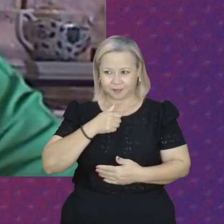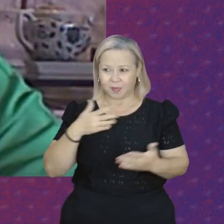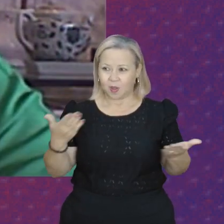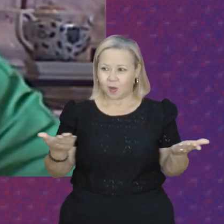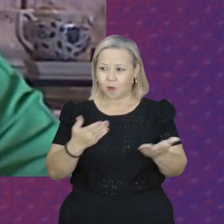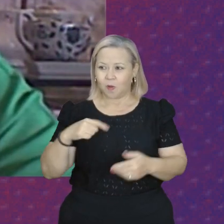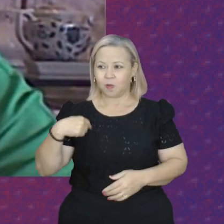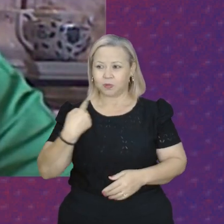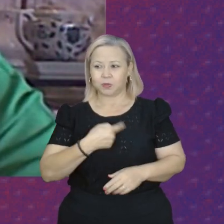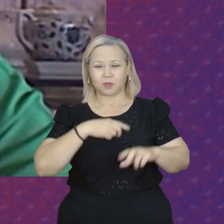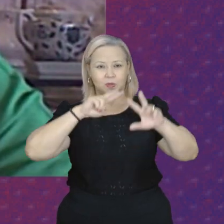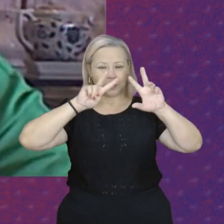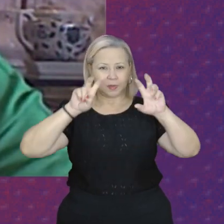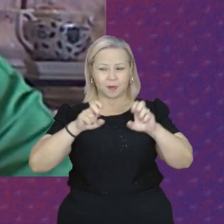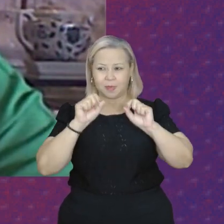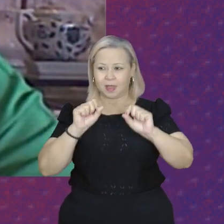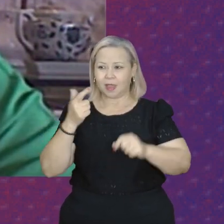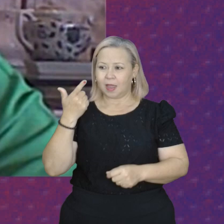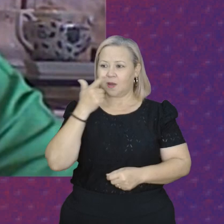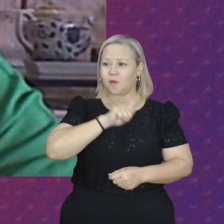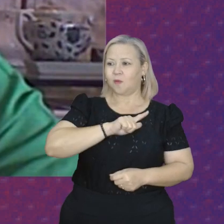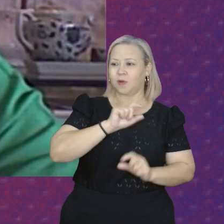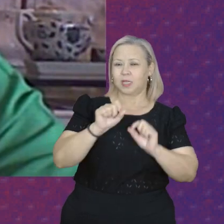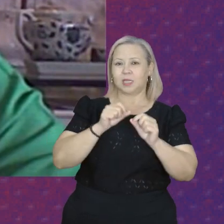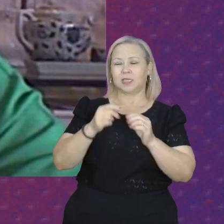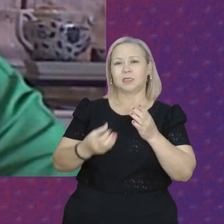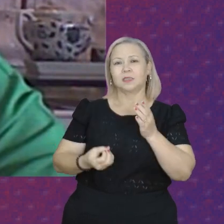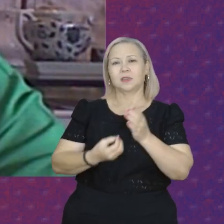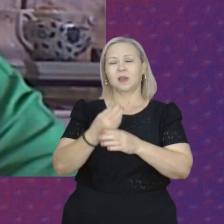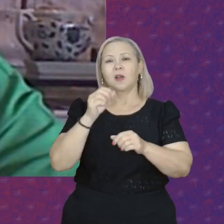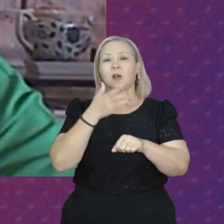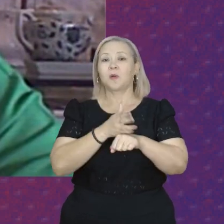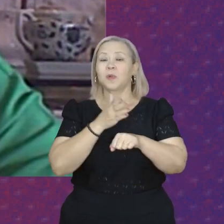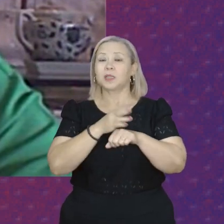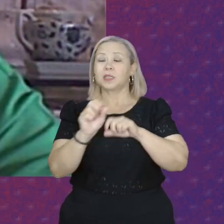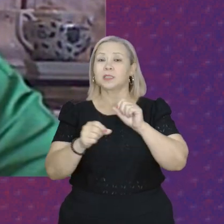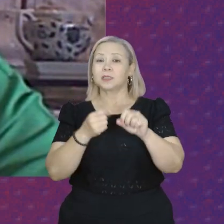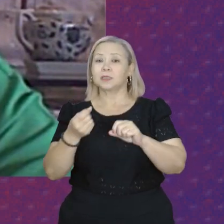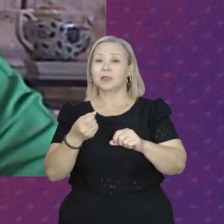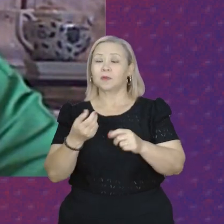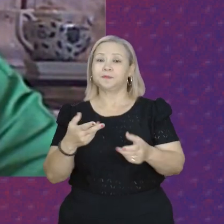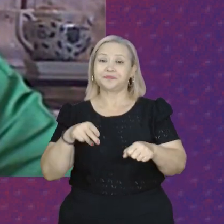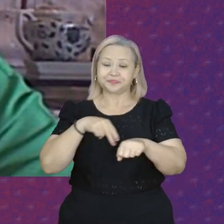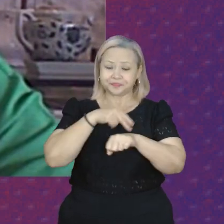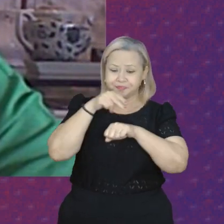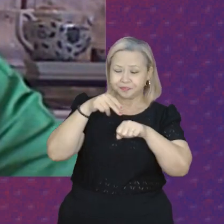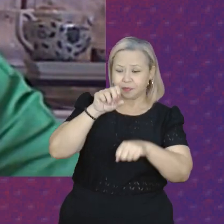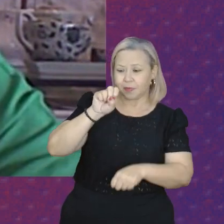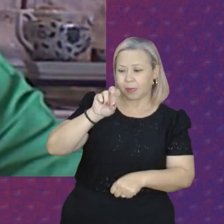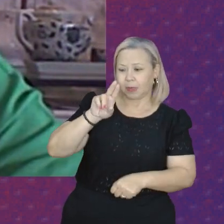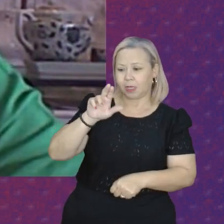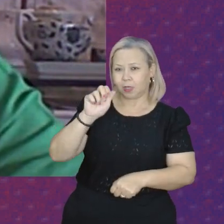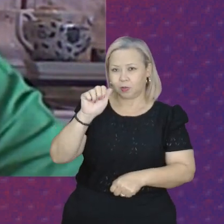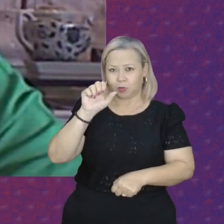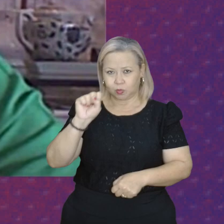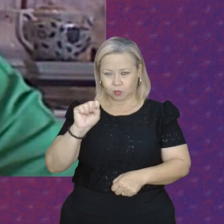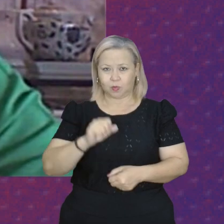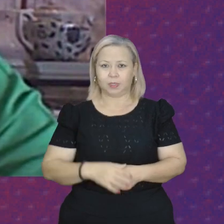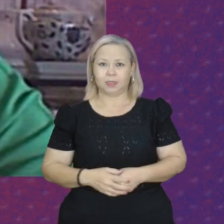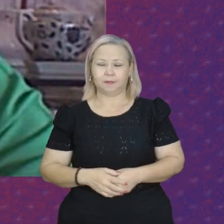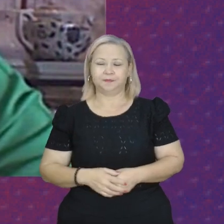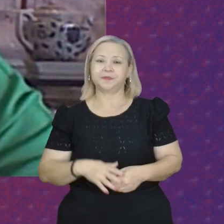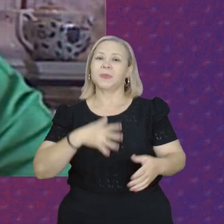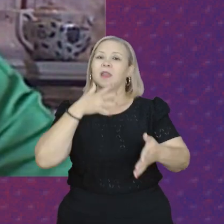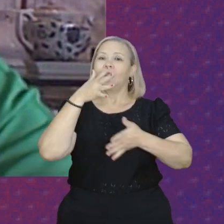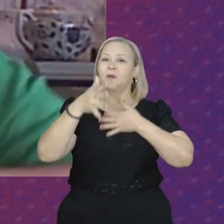nosso tema é Conquistas com a implantação do Sistema Único de Assistência Social no Brasil. Nós falamos,